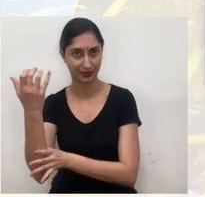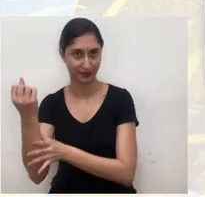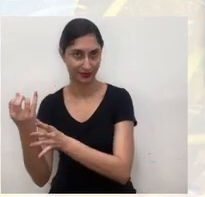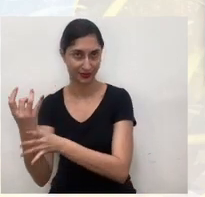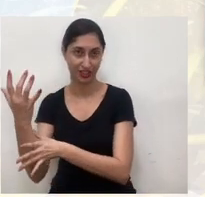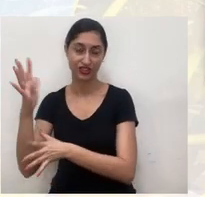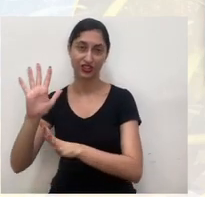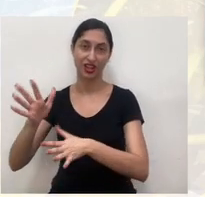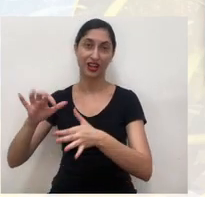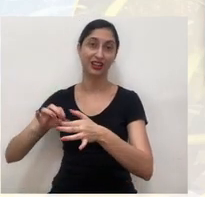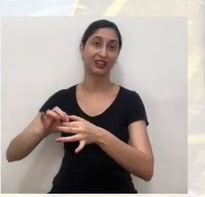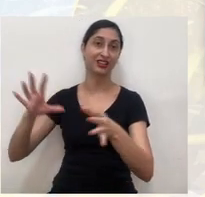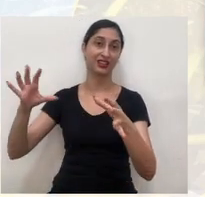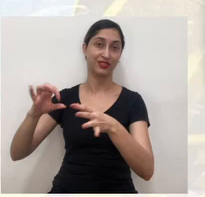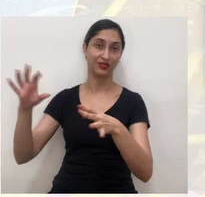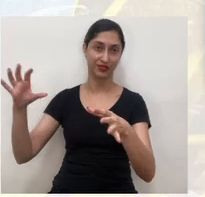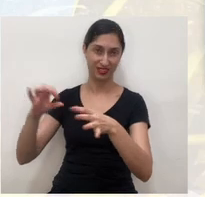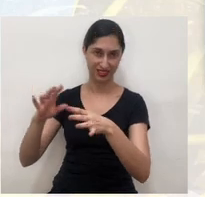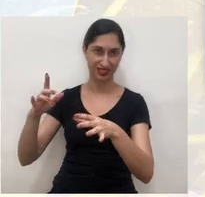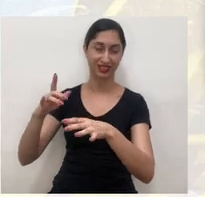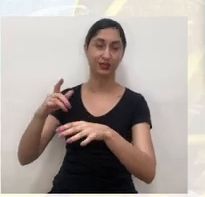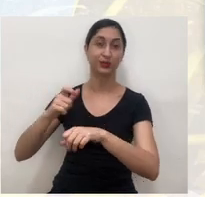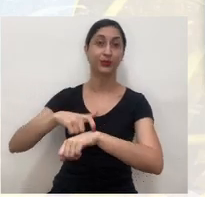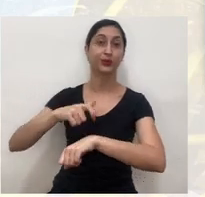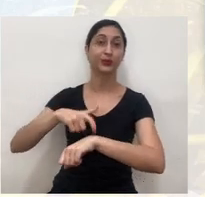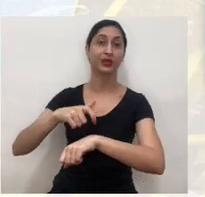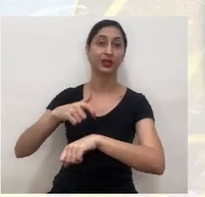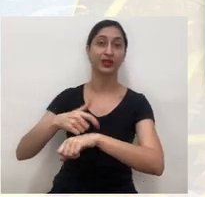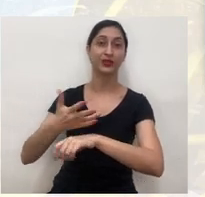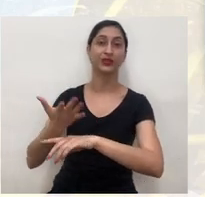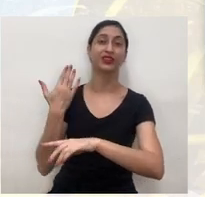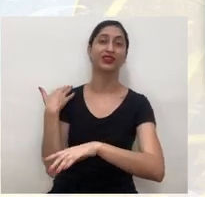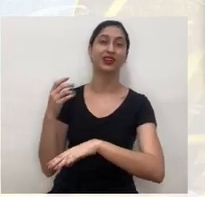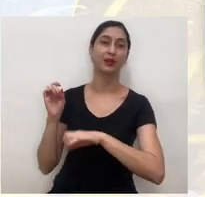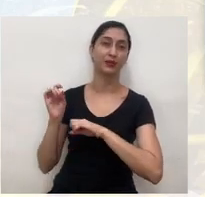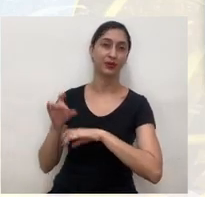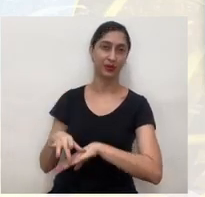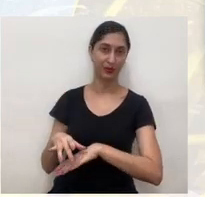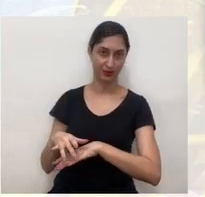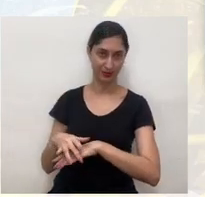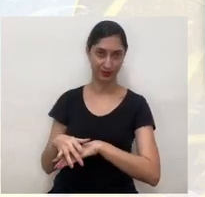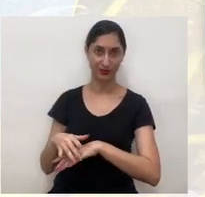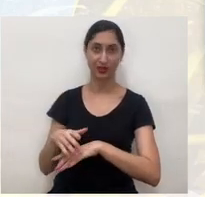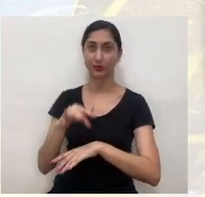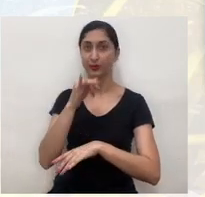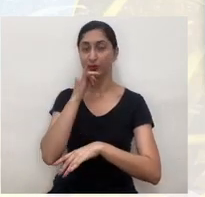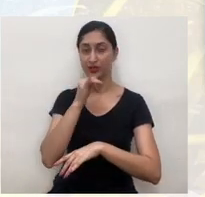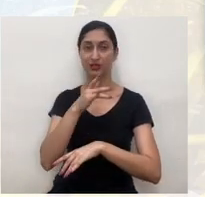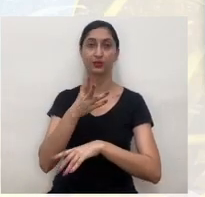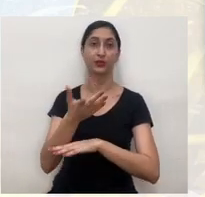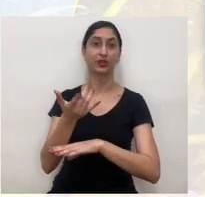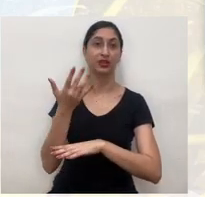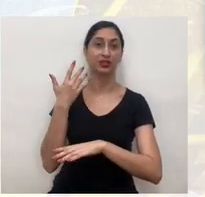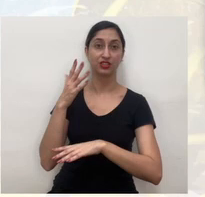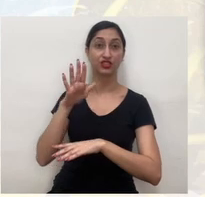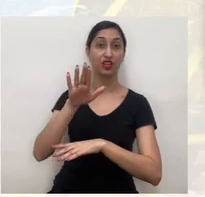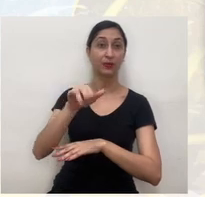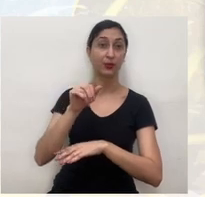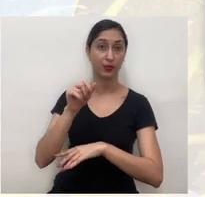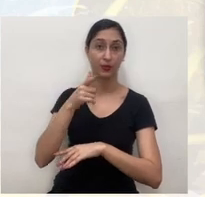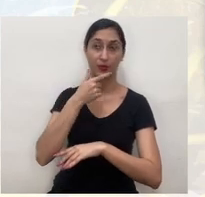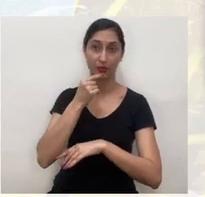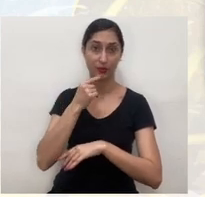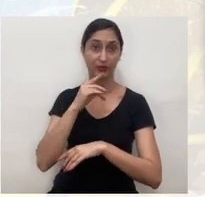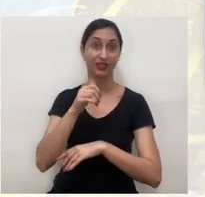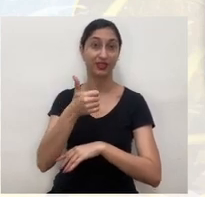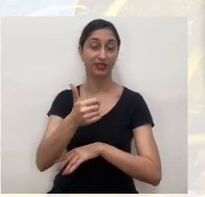espontaneamente nos anos de abandono. Quando ele foi chamado, o viaduto estava ocupado, porque ficou 10 anos